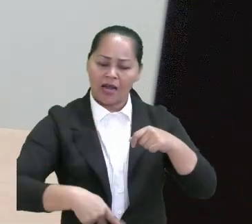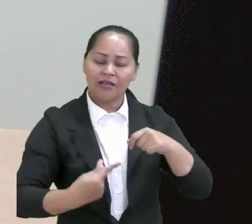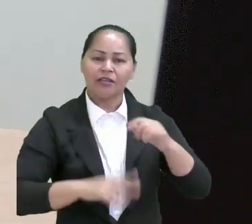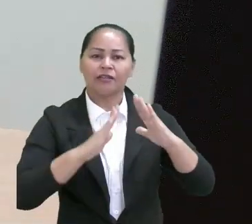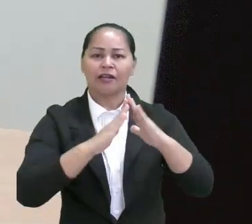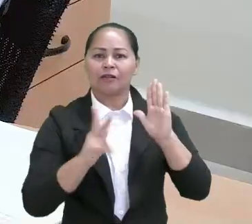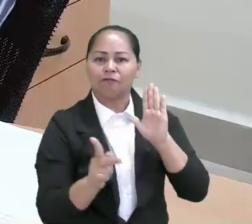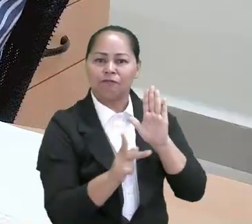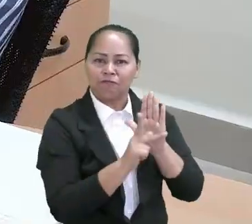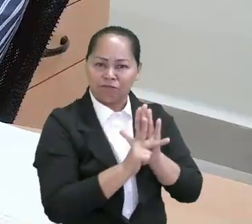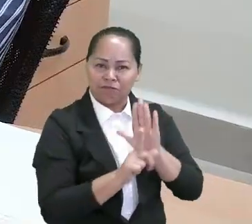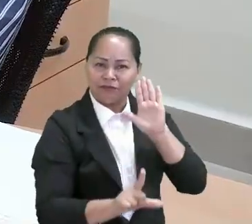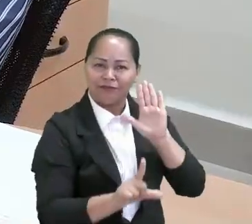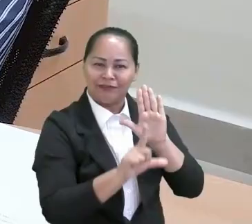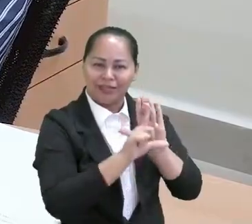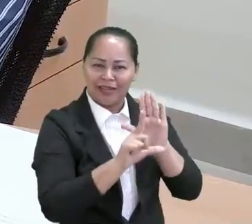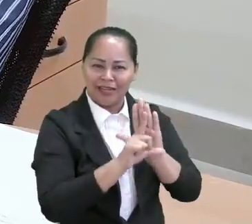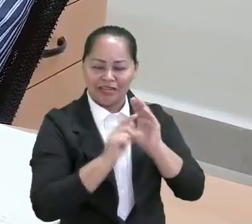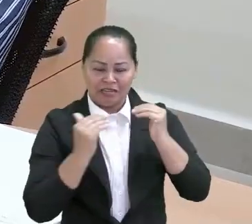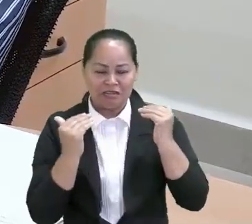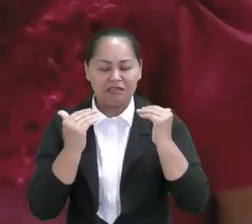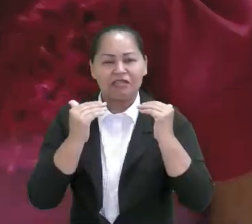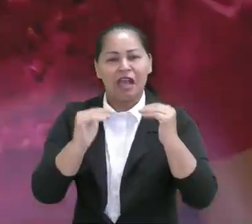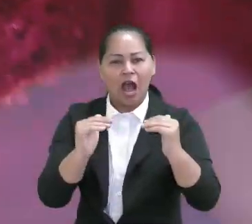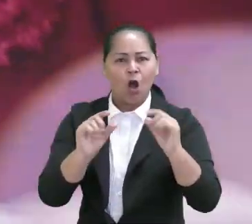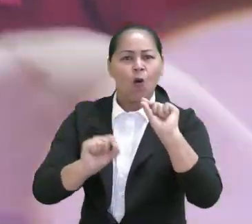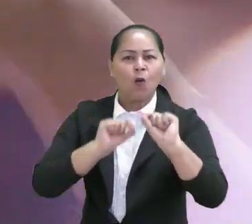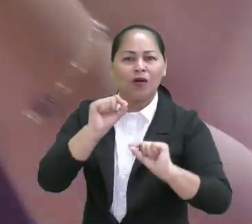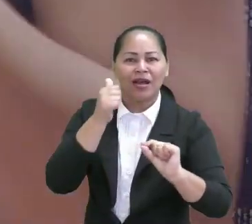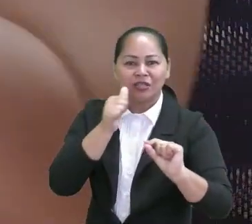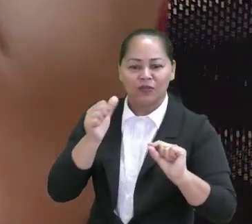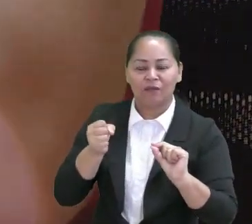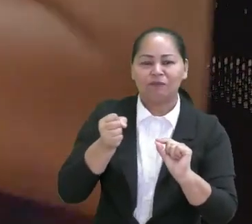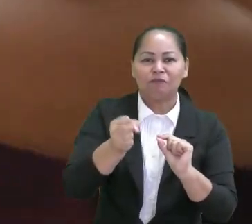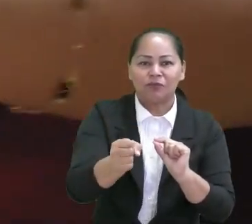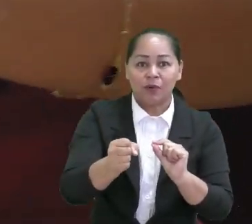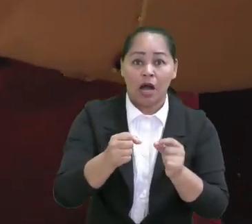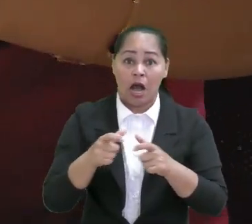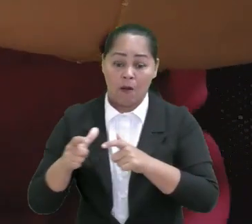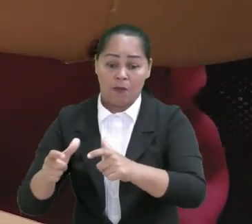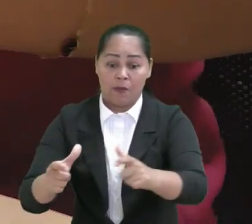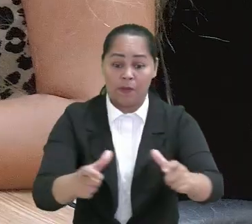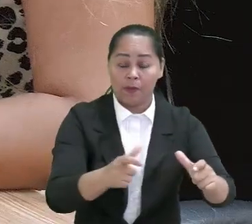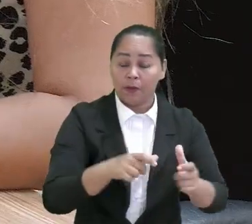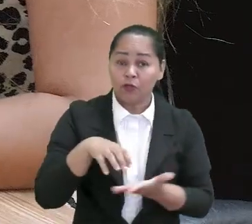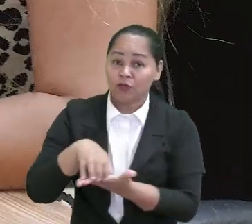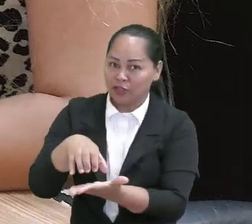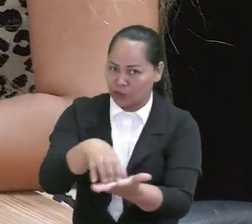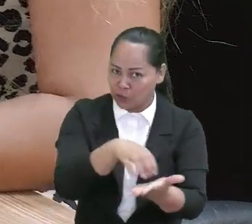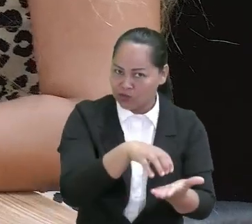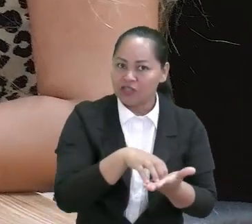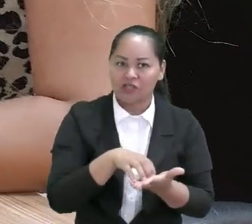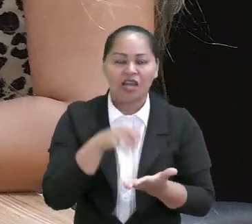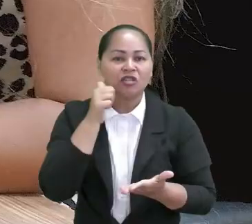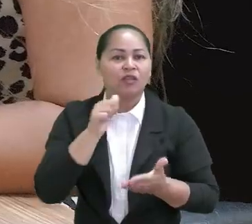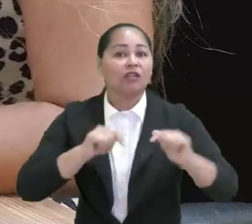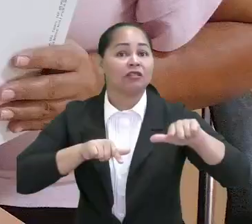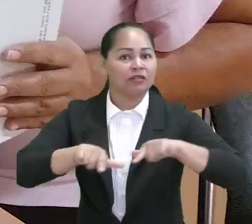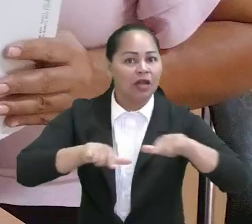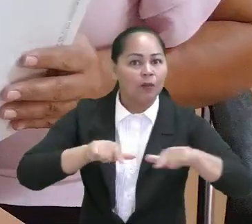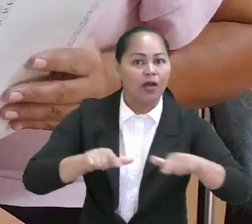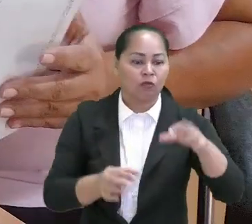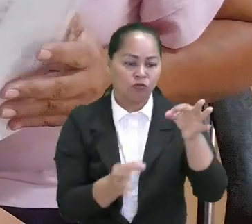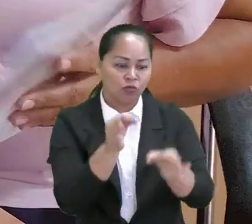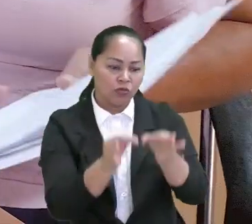tantas que beneficiam as mulheres já foram aprovadas, a maioria dos setores é comandado por elas. O Jurídico e